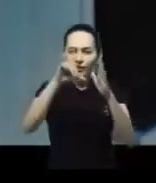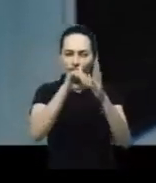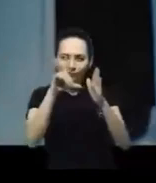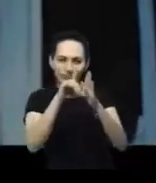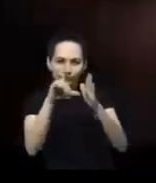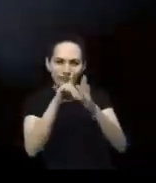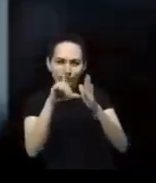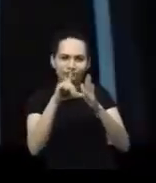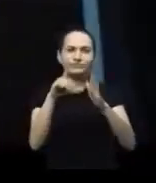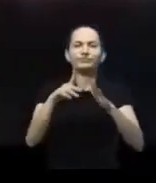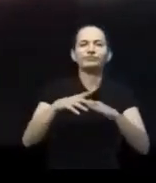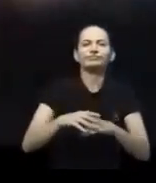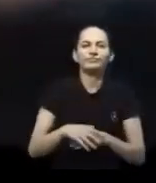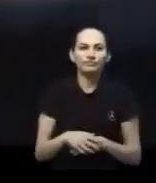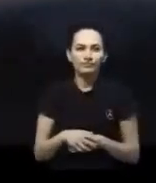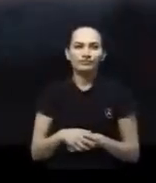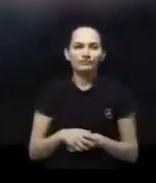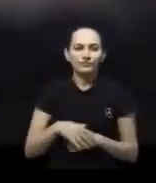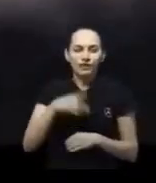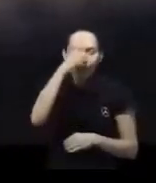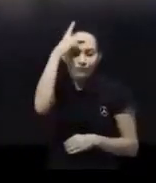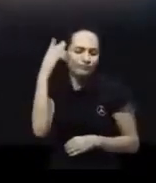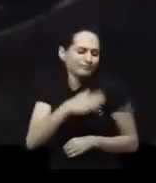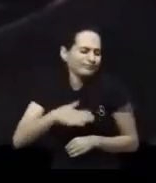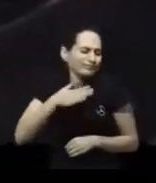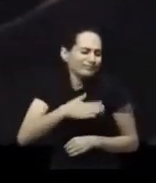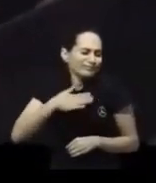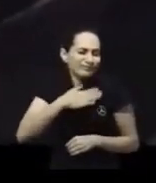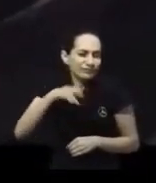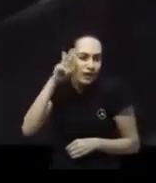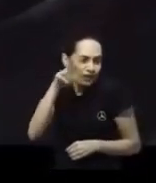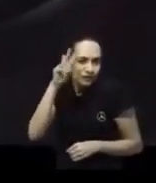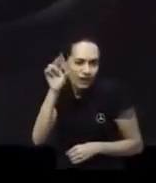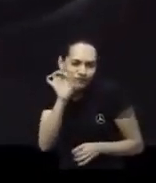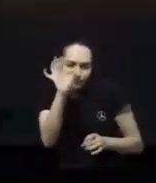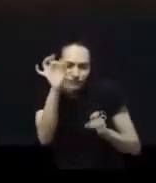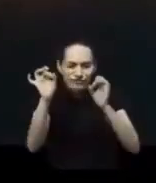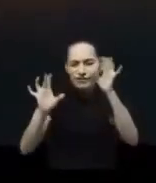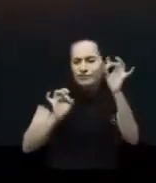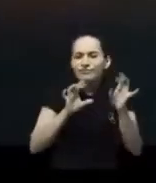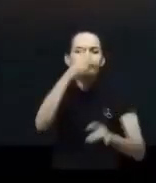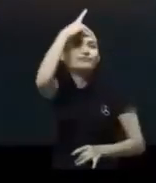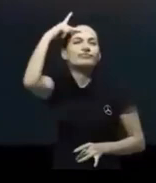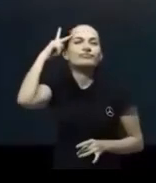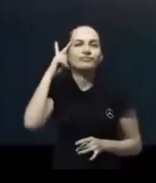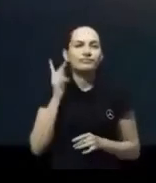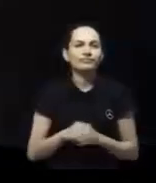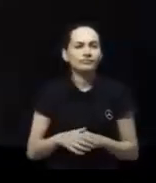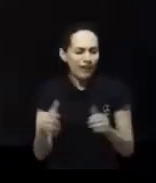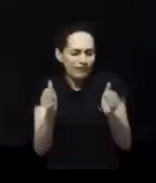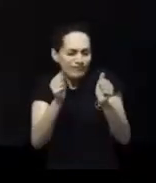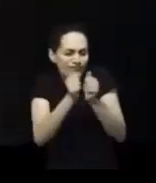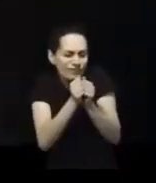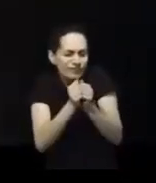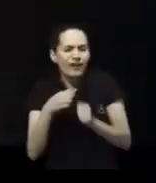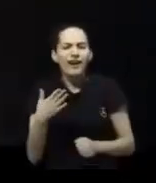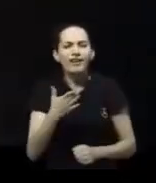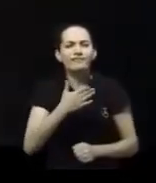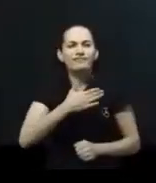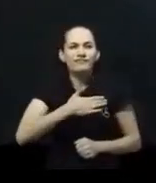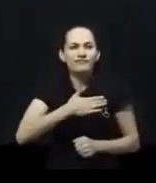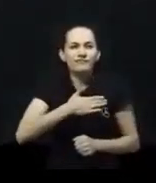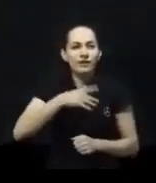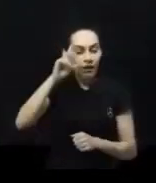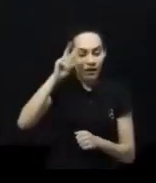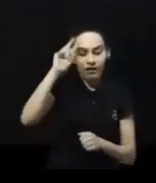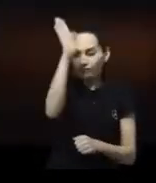concessionários, fãs da marca. A história de cada um de vocês é parte da nossa história no